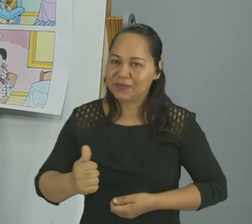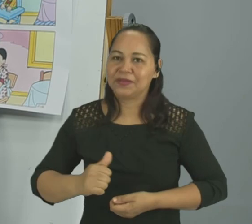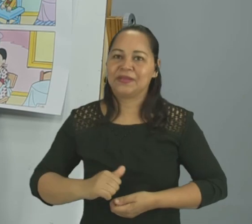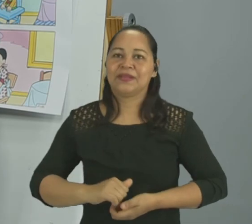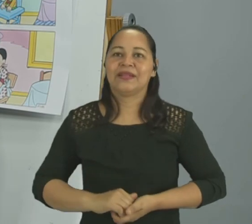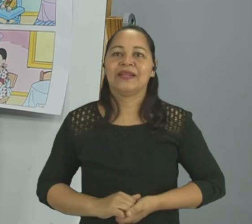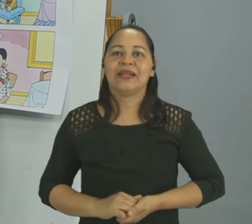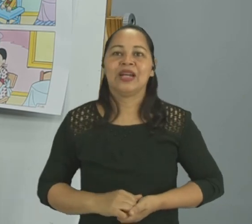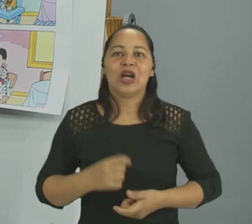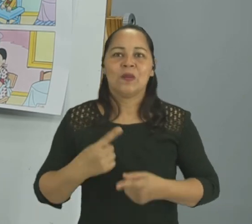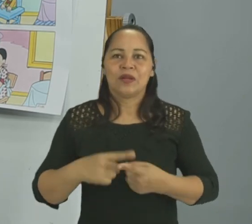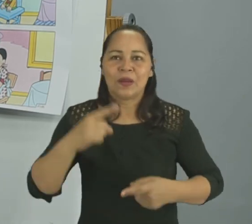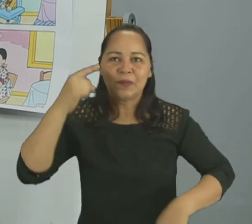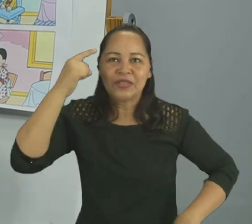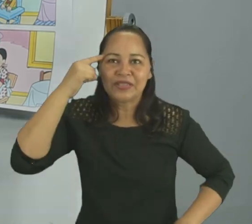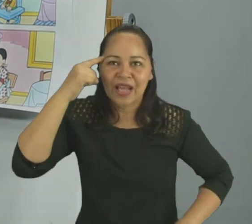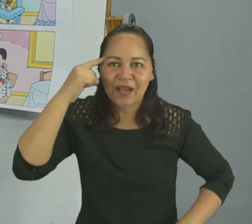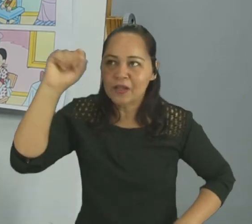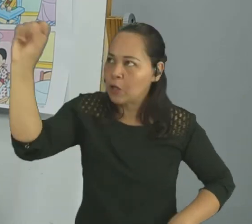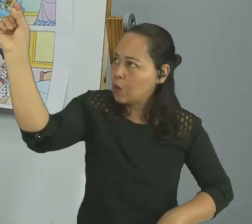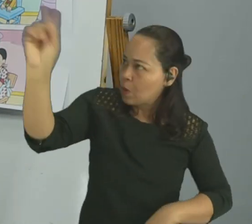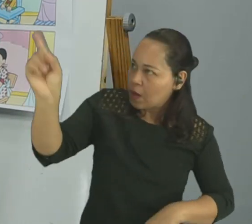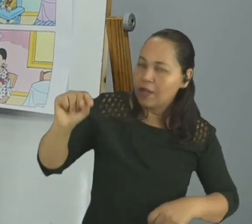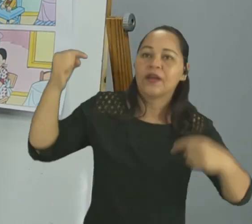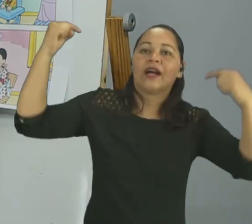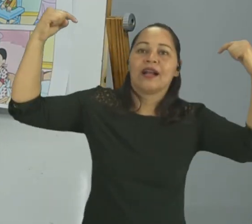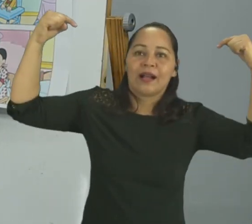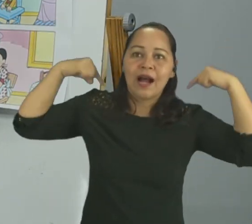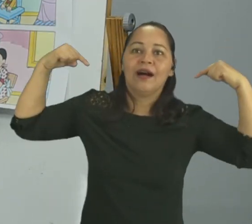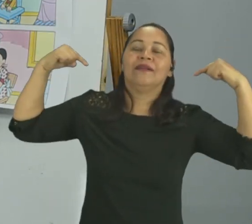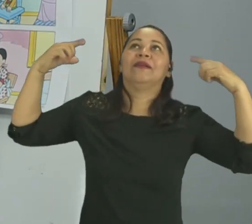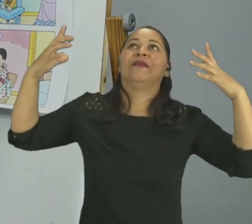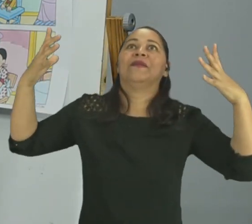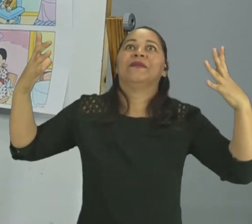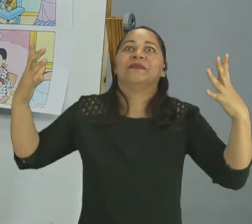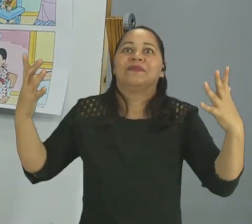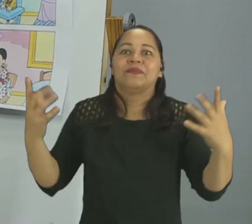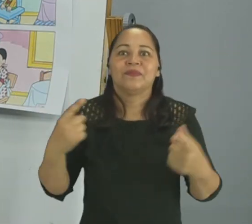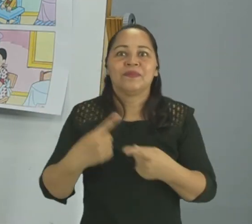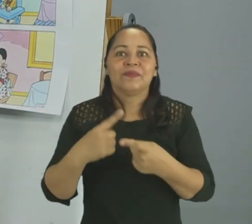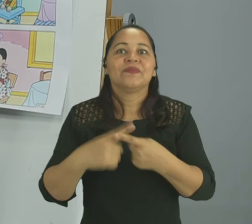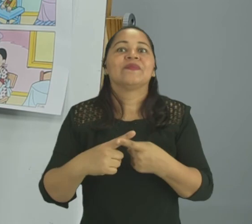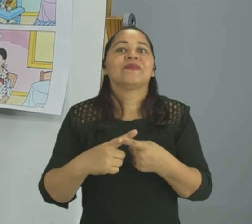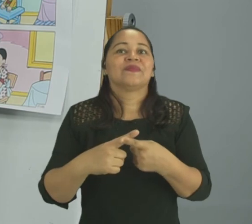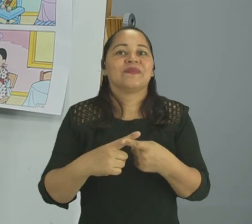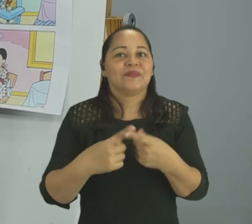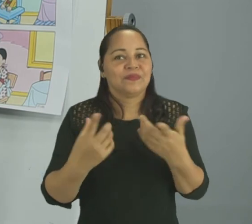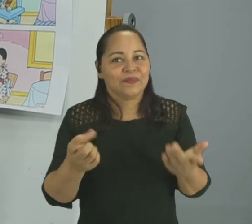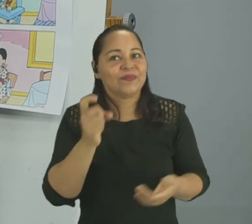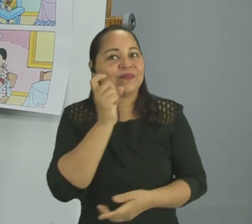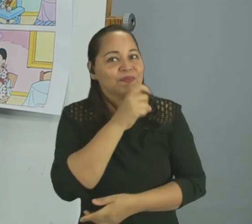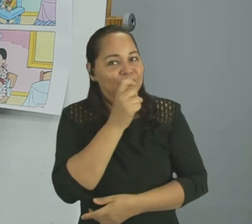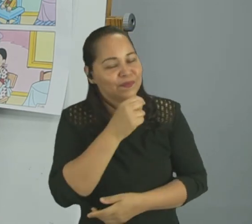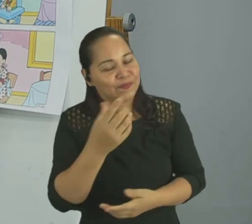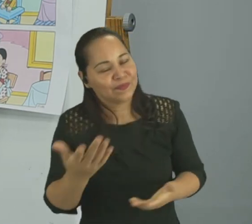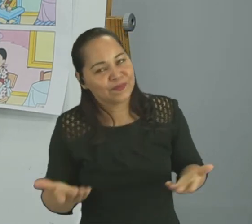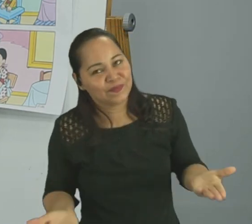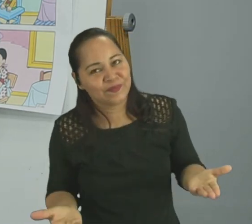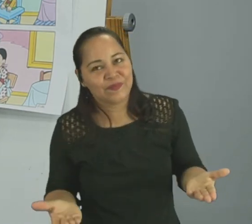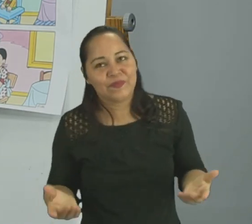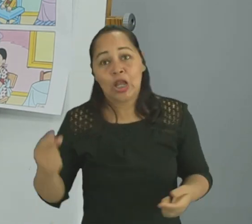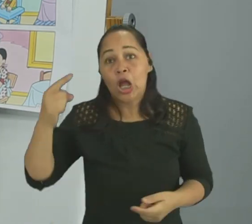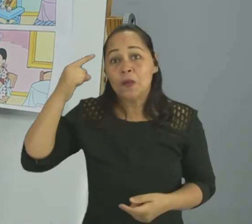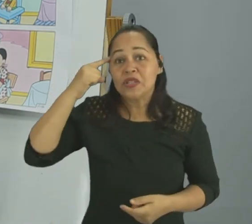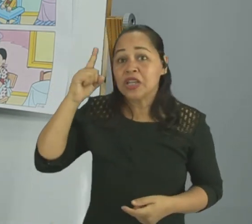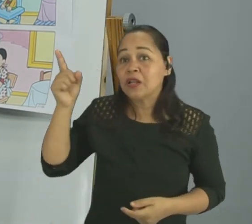na prova. Então, eles ficaram achando que o raio ia cair, né? De verdade,